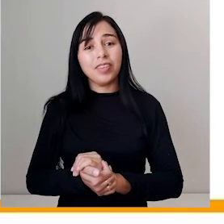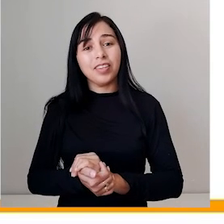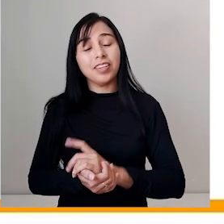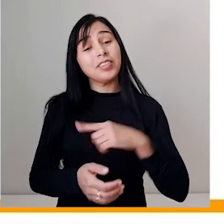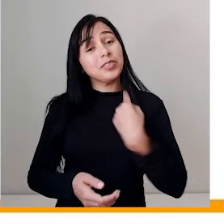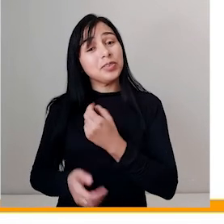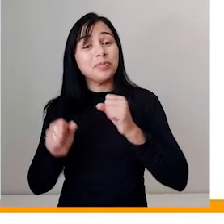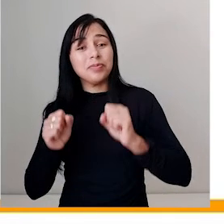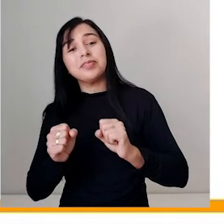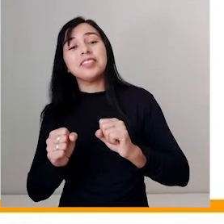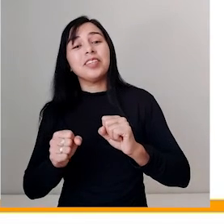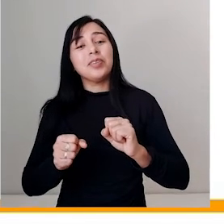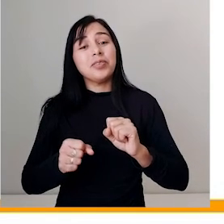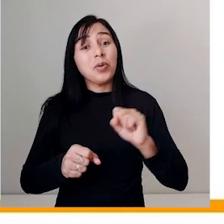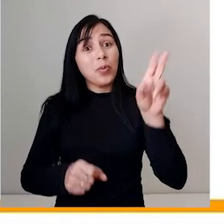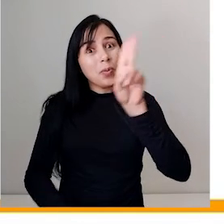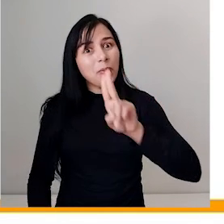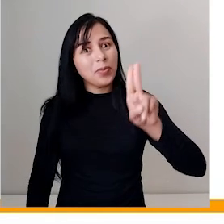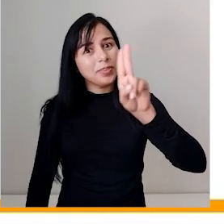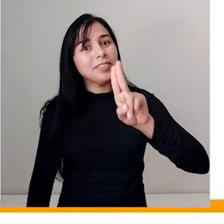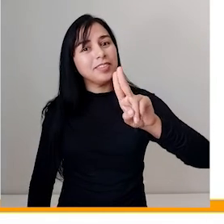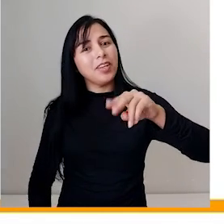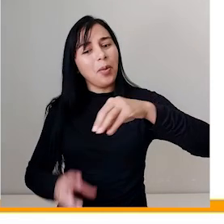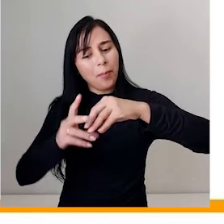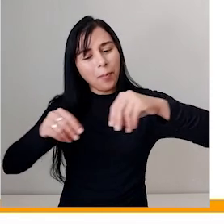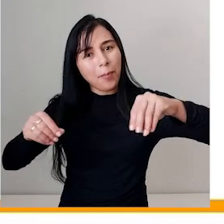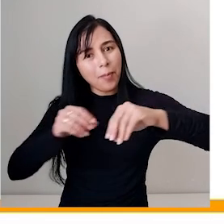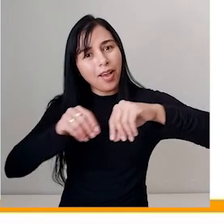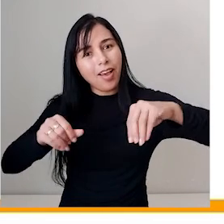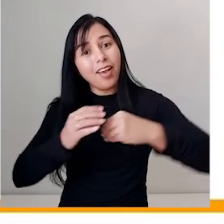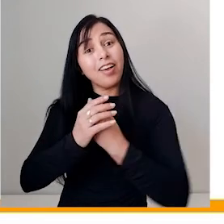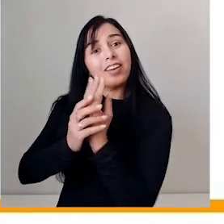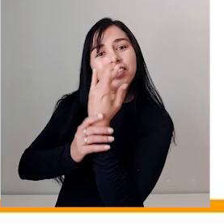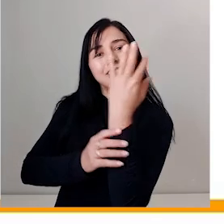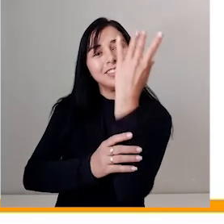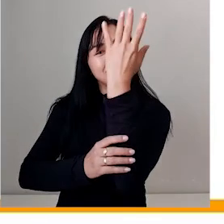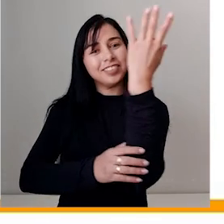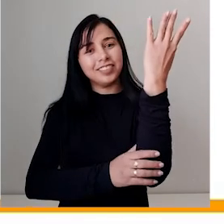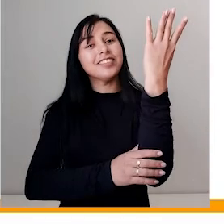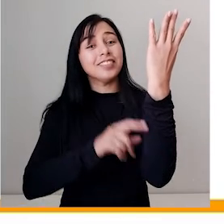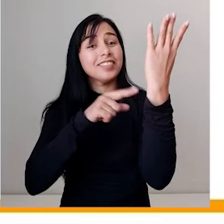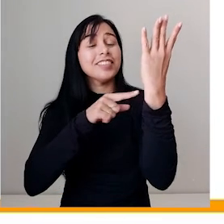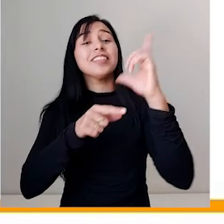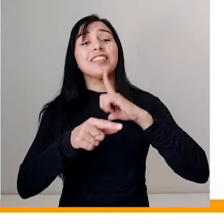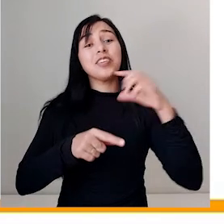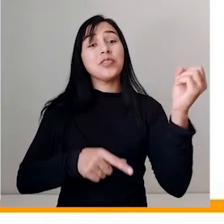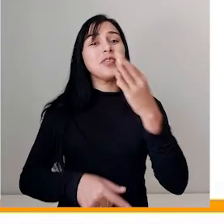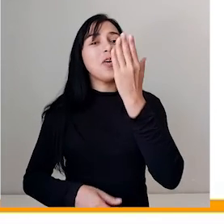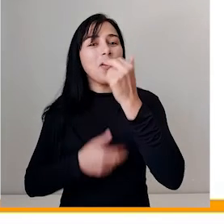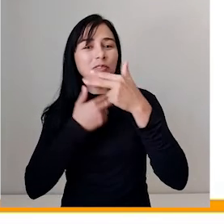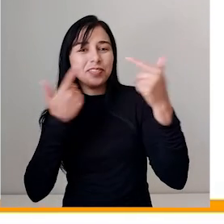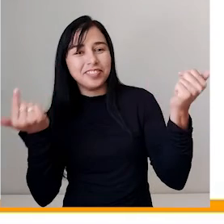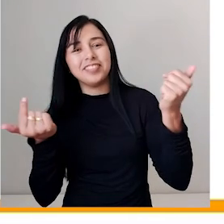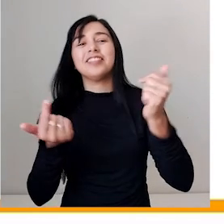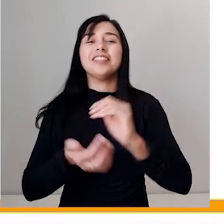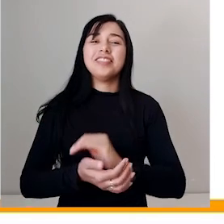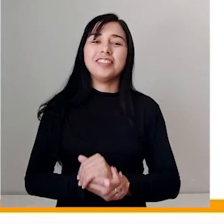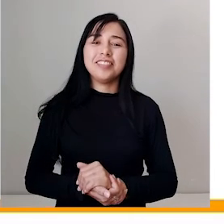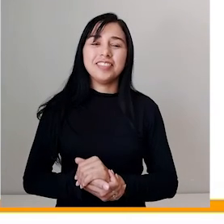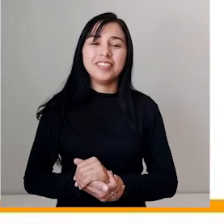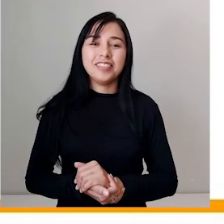nossas refeições e após sobrar, será utilizado para fazer adubo,